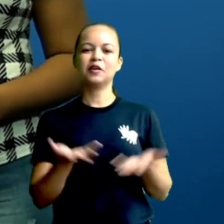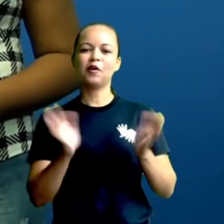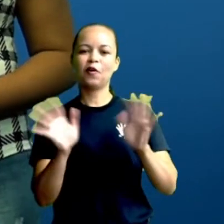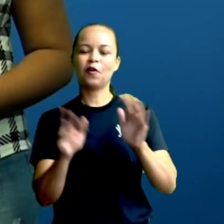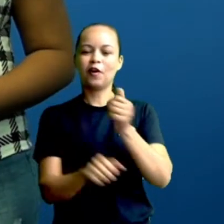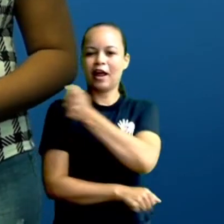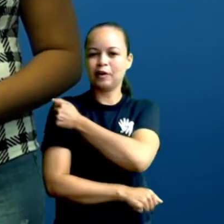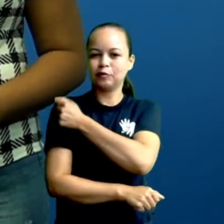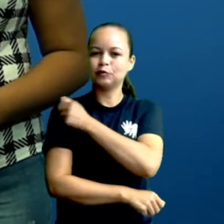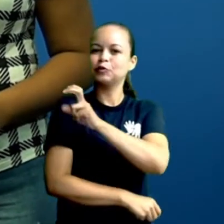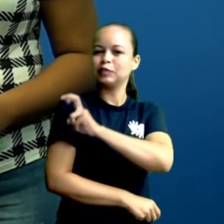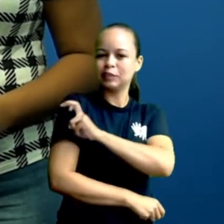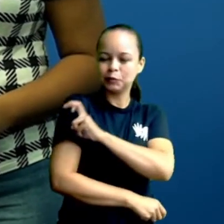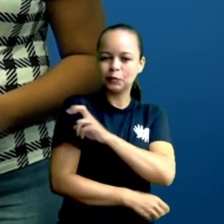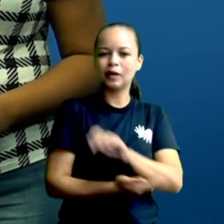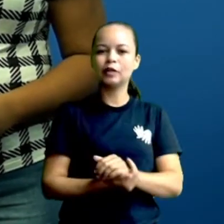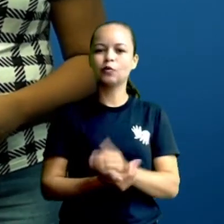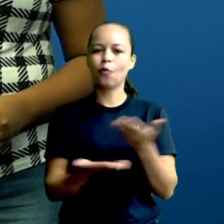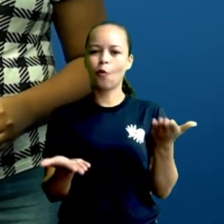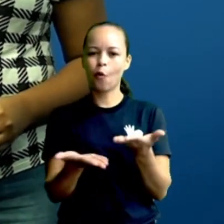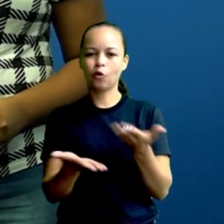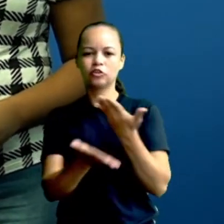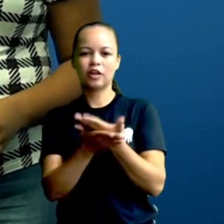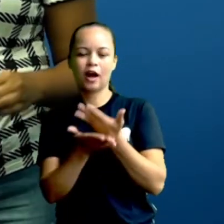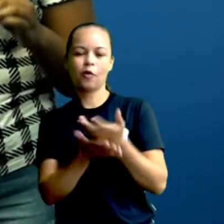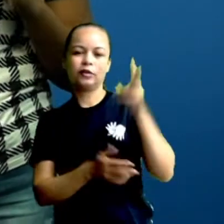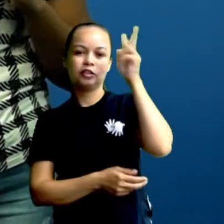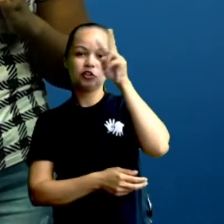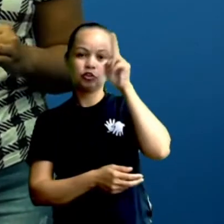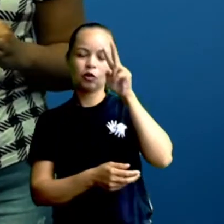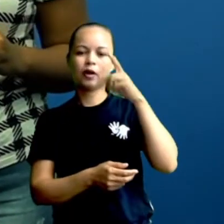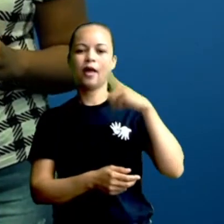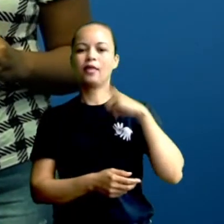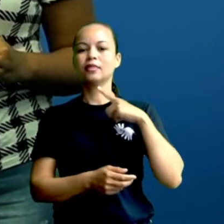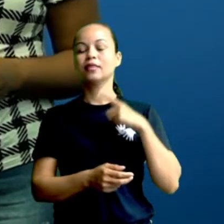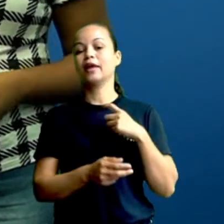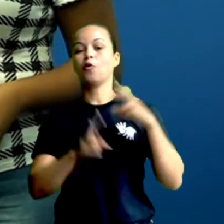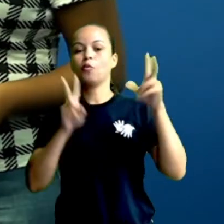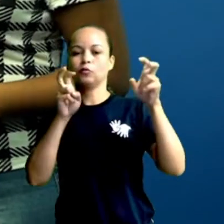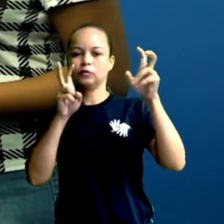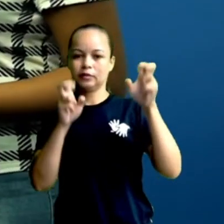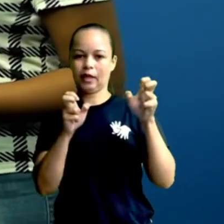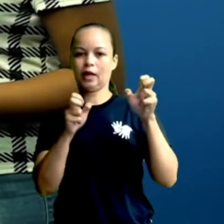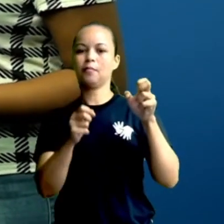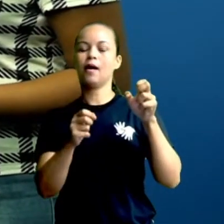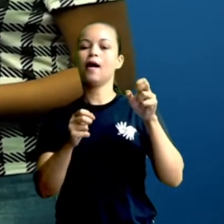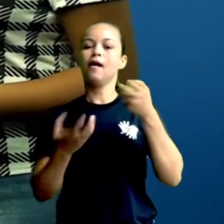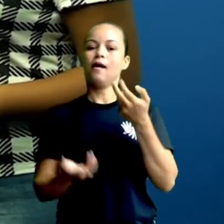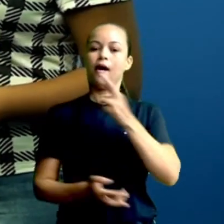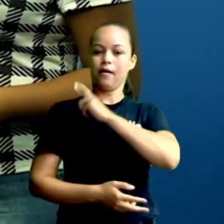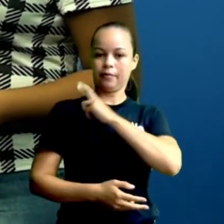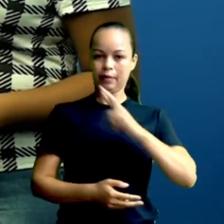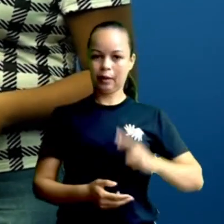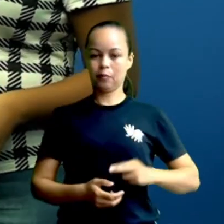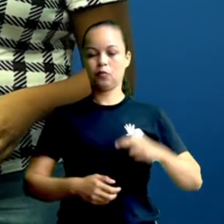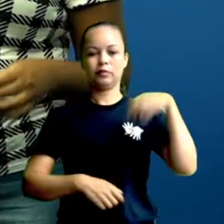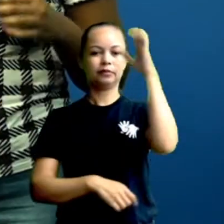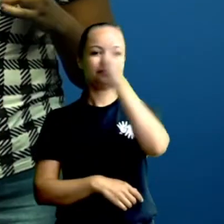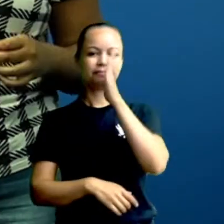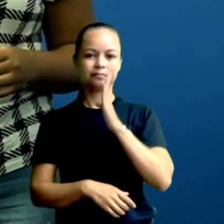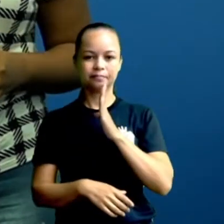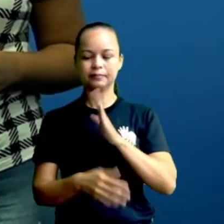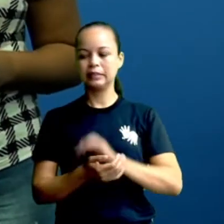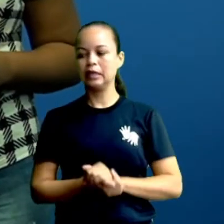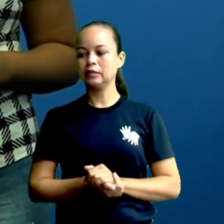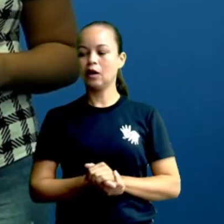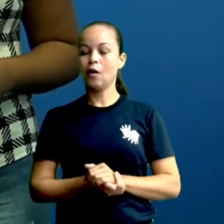turma do 5º ano, a nossa aula de História de hoje tem como tema o Brasil República. Mas antes, vamos lembrar o que a